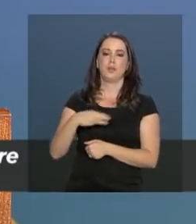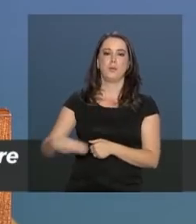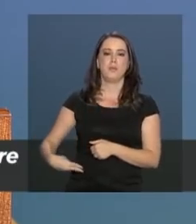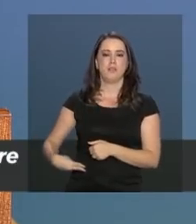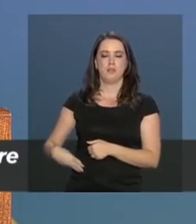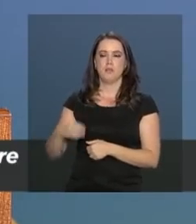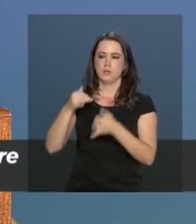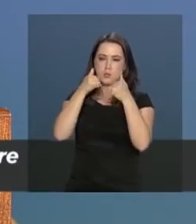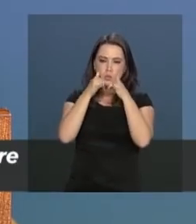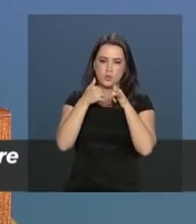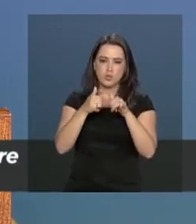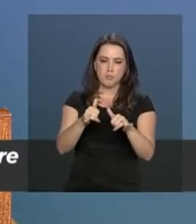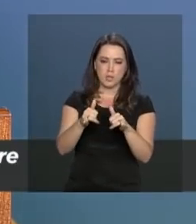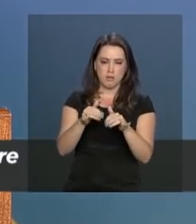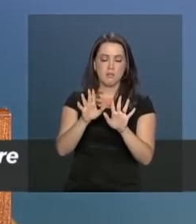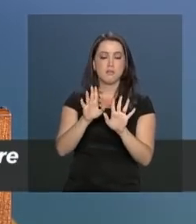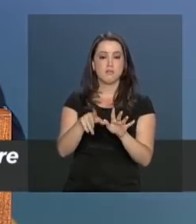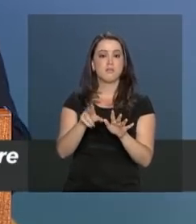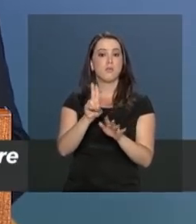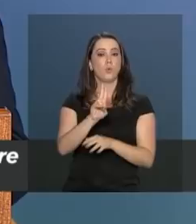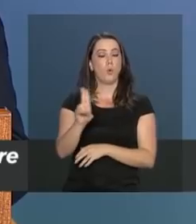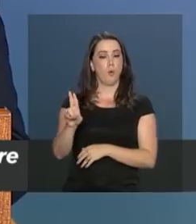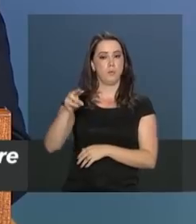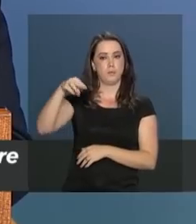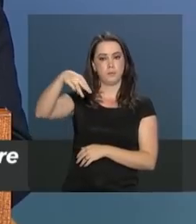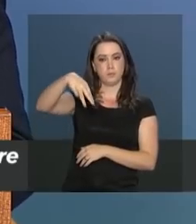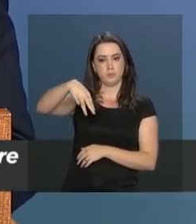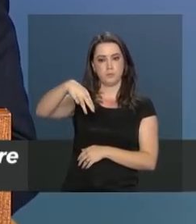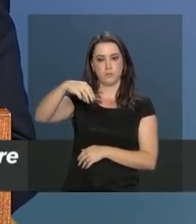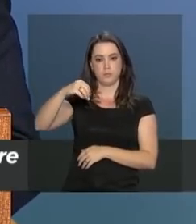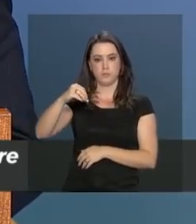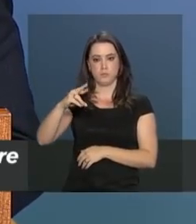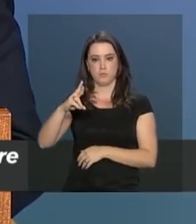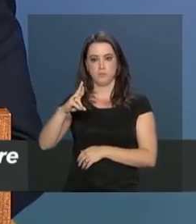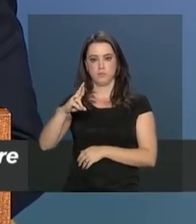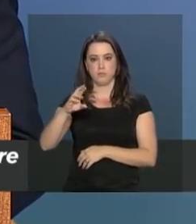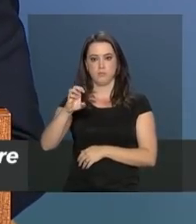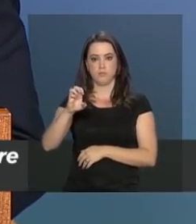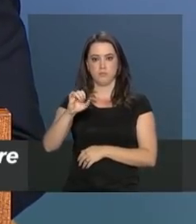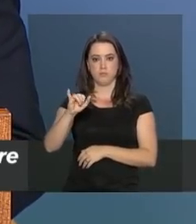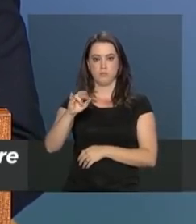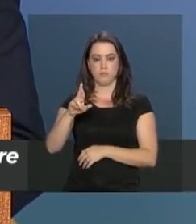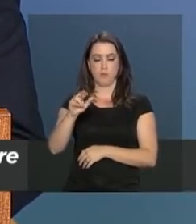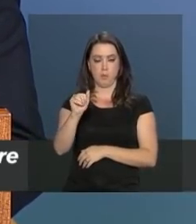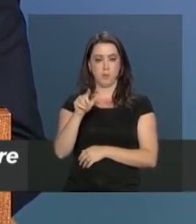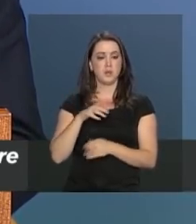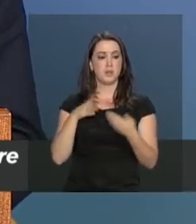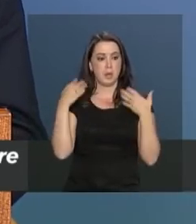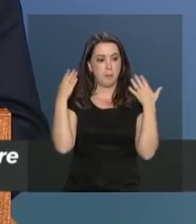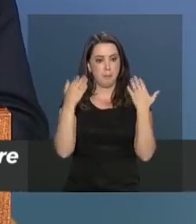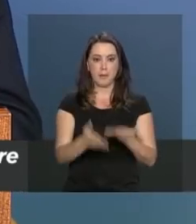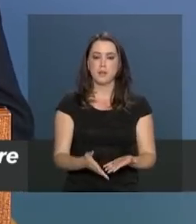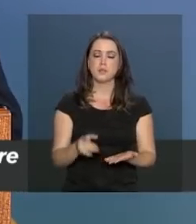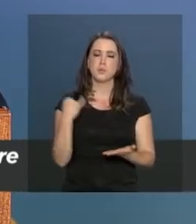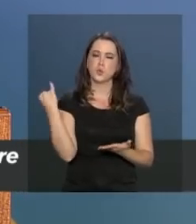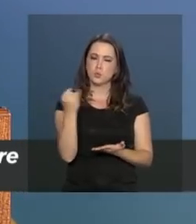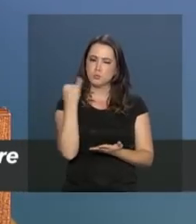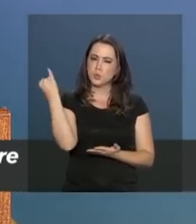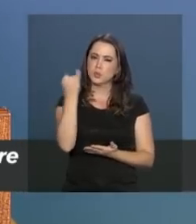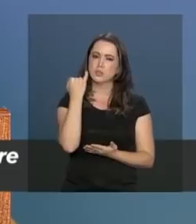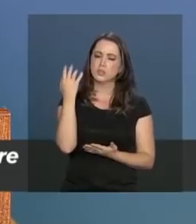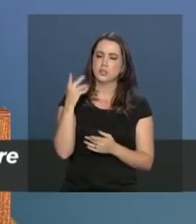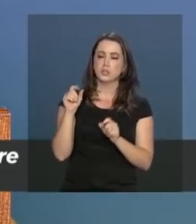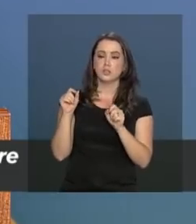participou de uma festa em um certame internacional é os senhores viram senhores e senhoras verificaram